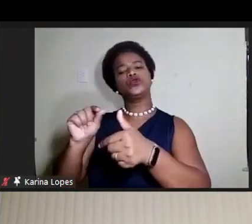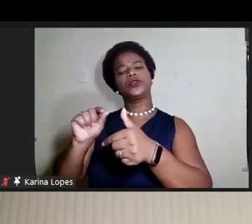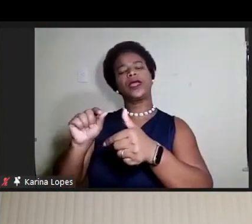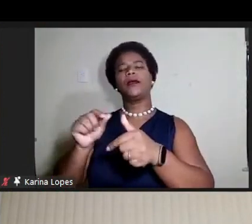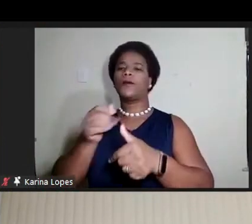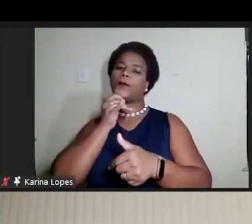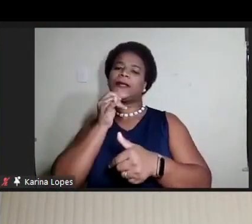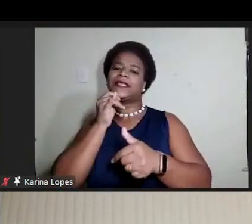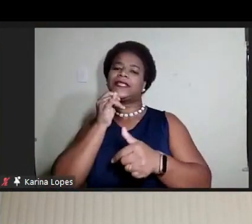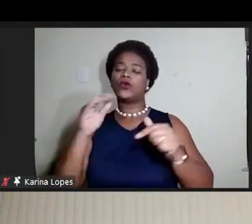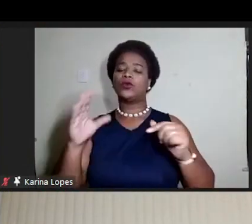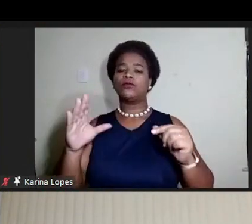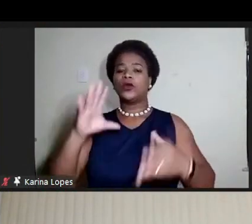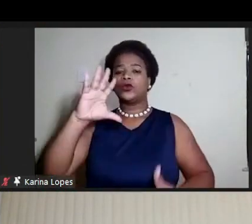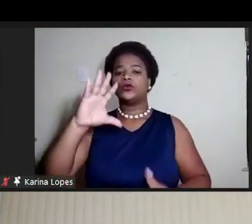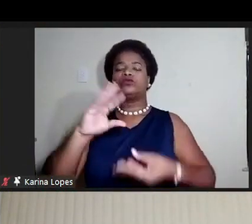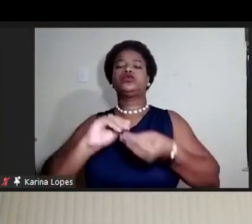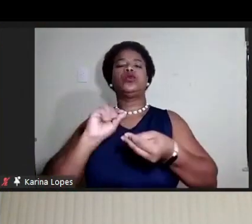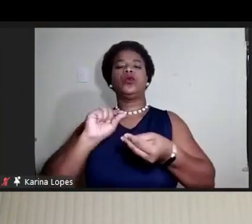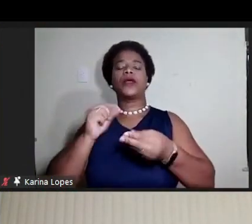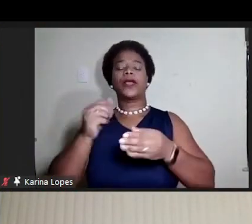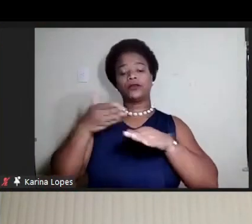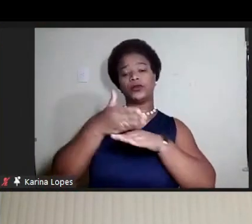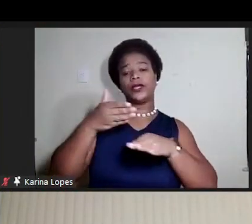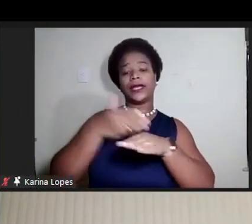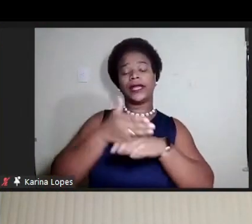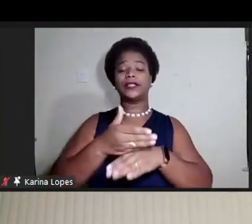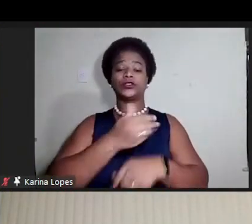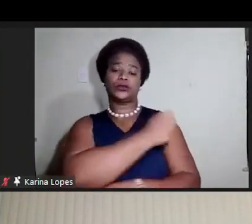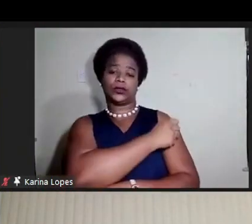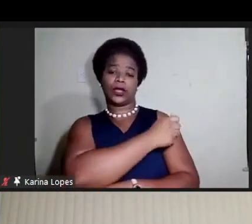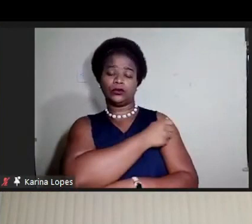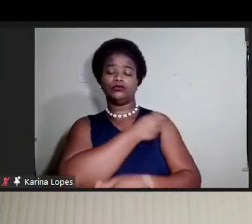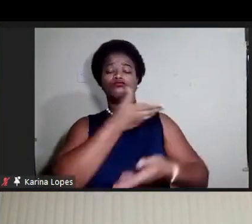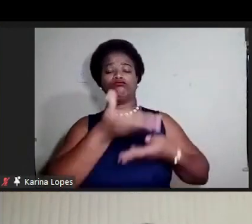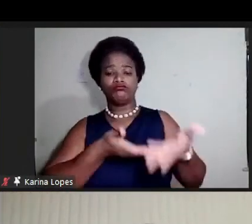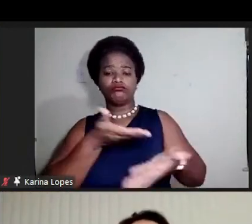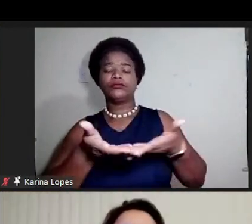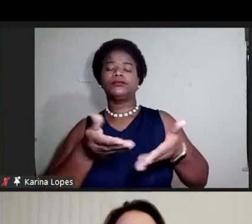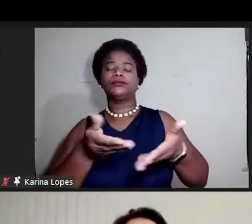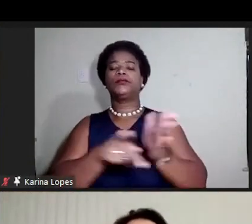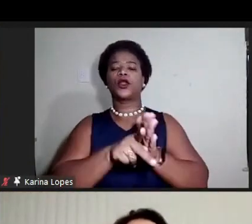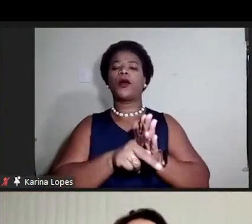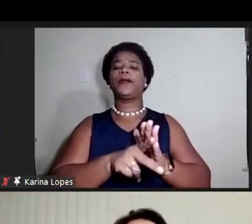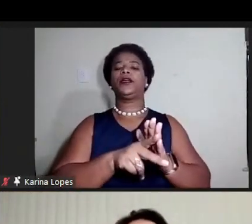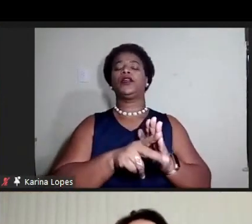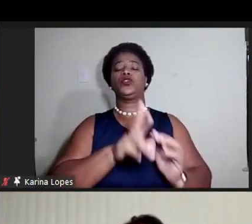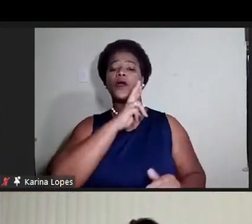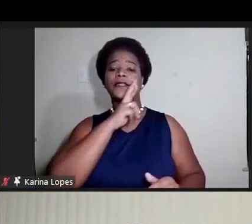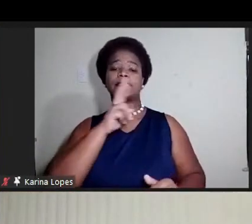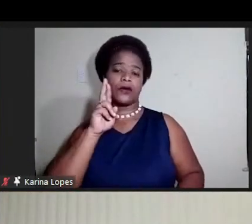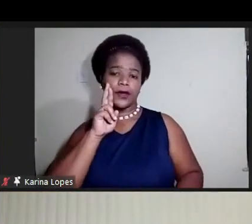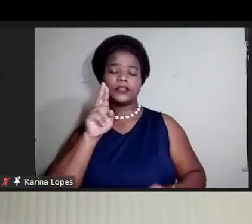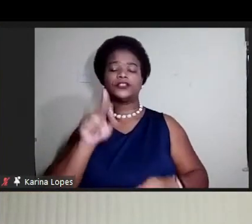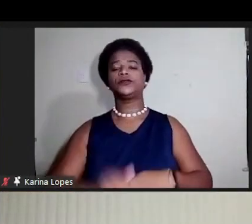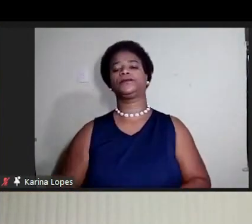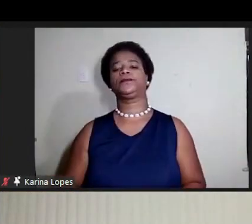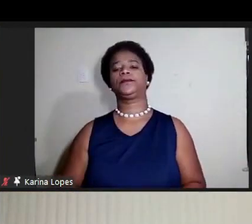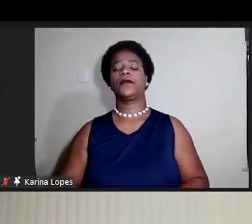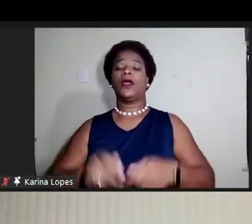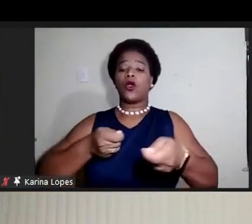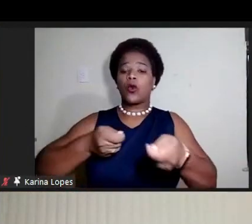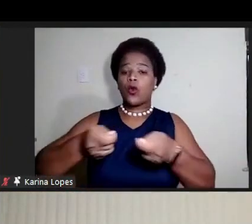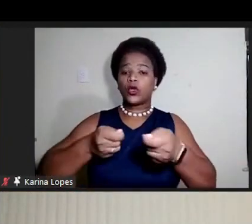ingresso dos estudantes aos servidores, aos serviços dos restaurantes, implantação dos sistemas de controle de acesso